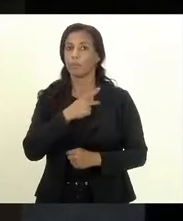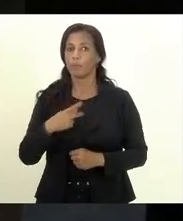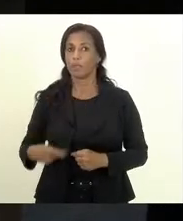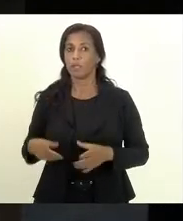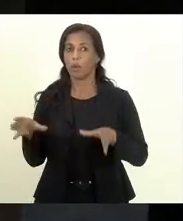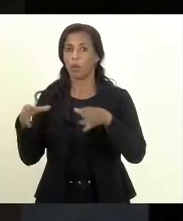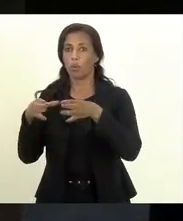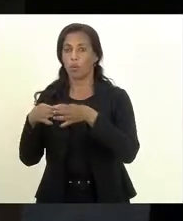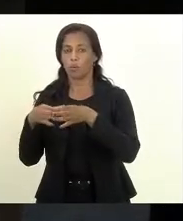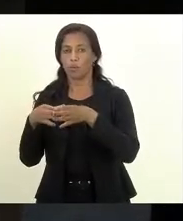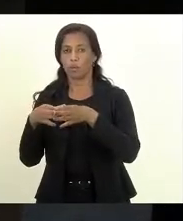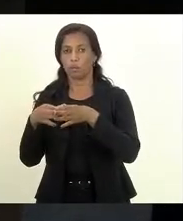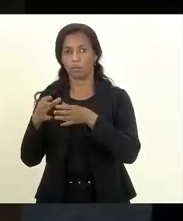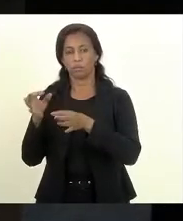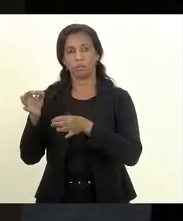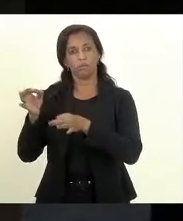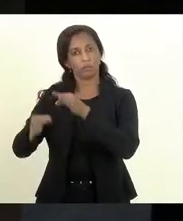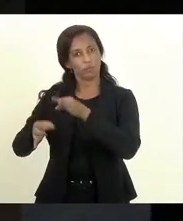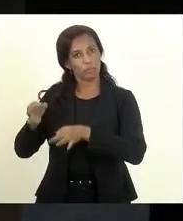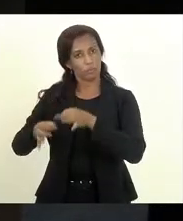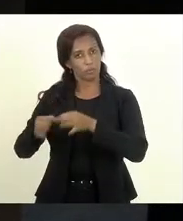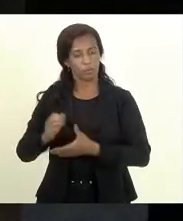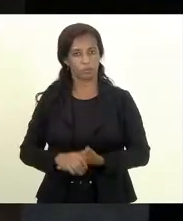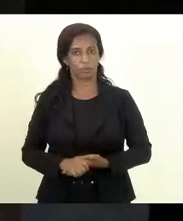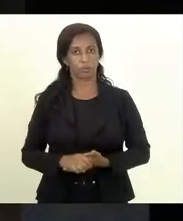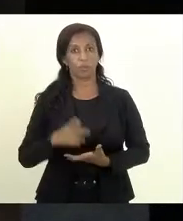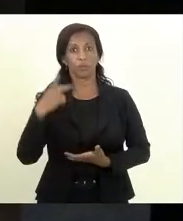Comissão de Constituição e Justiça, que no